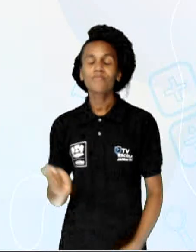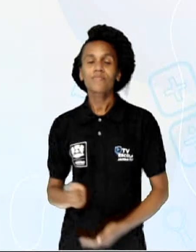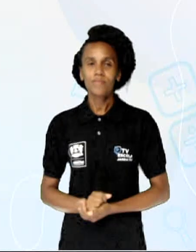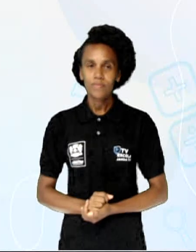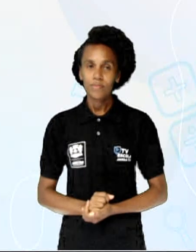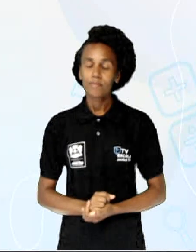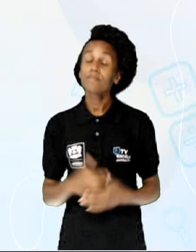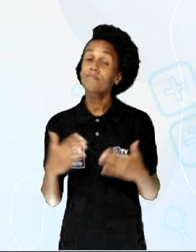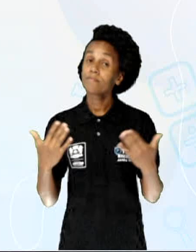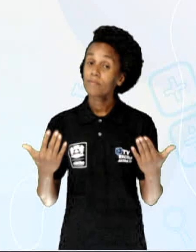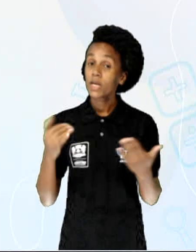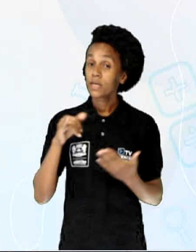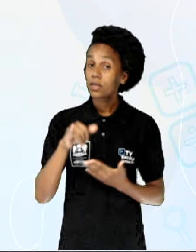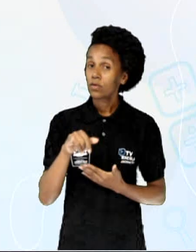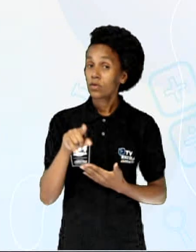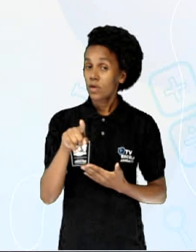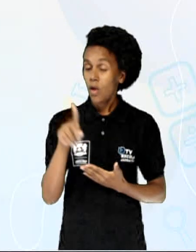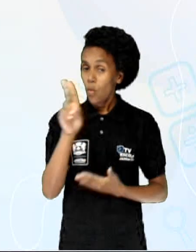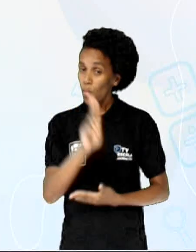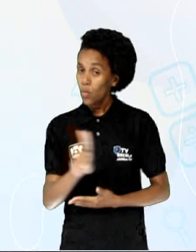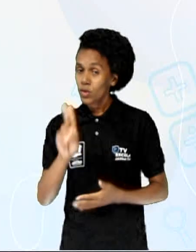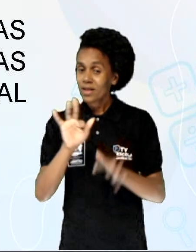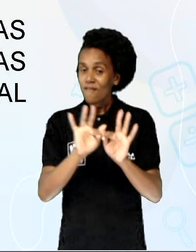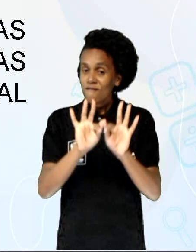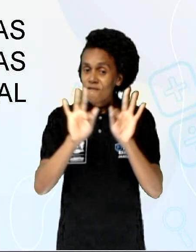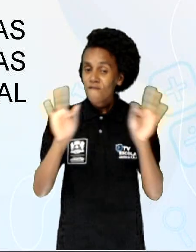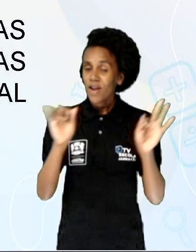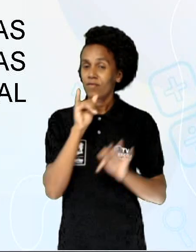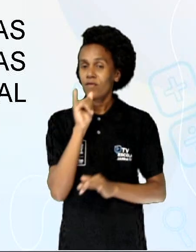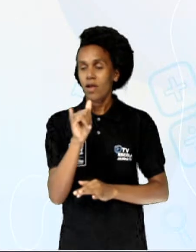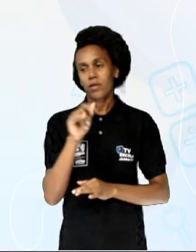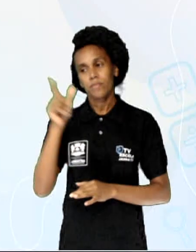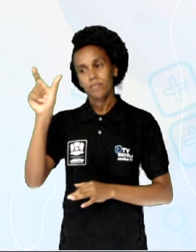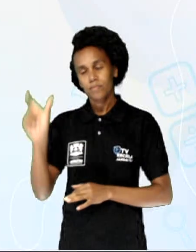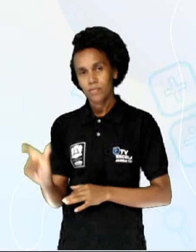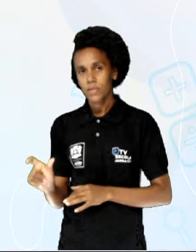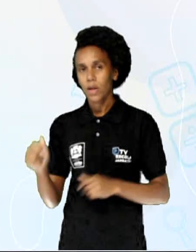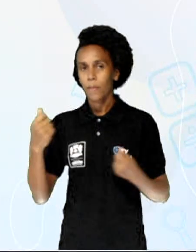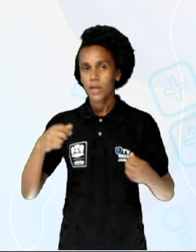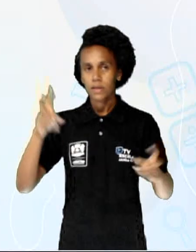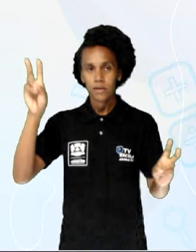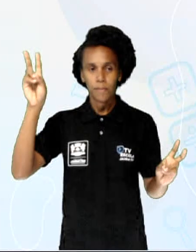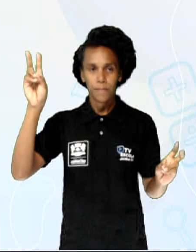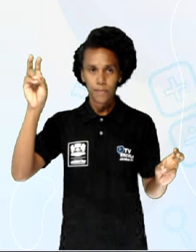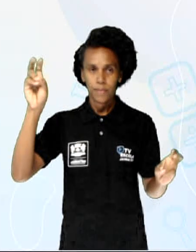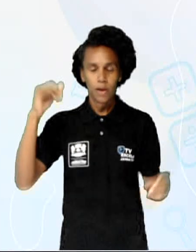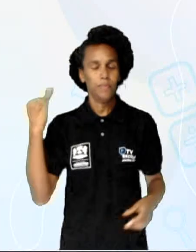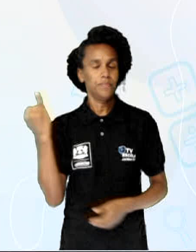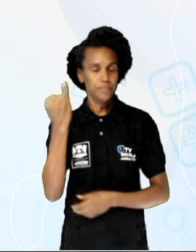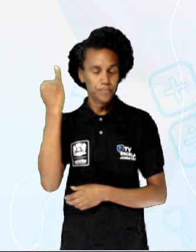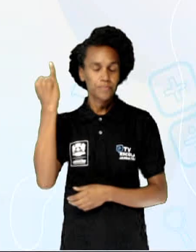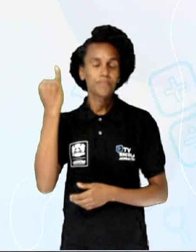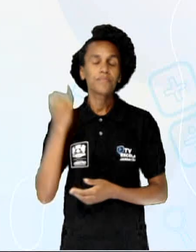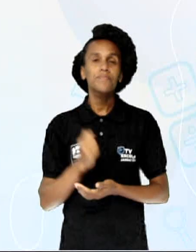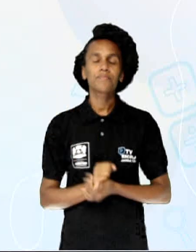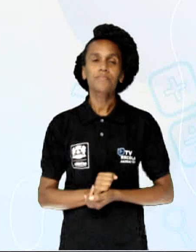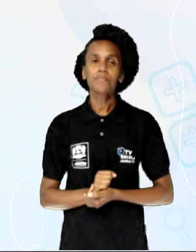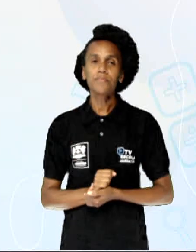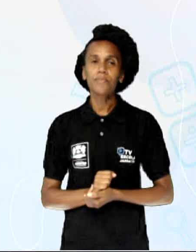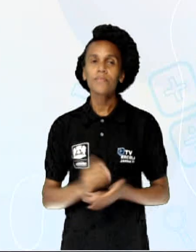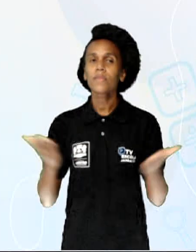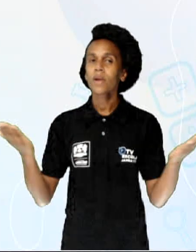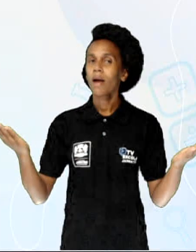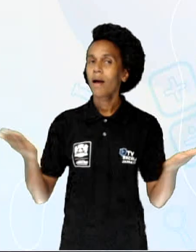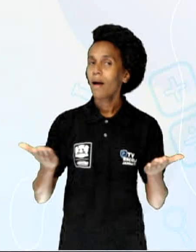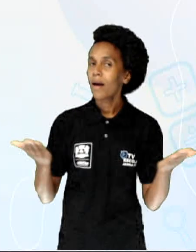da pessoa, não esquece de colocar aspas, é importante. Ok, pessoal? E agora chegou o nosso